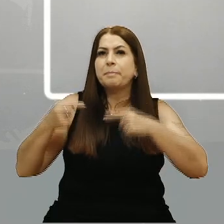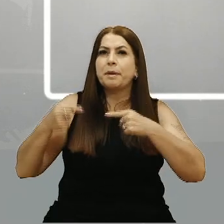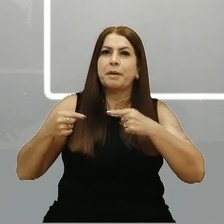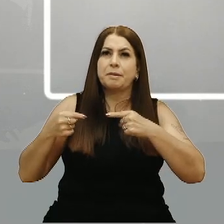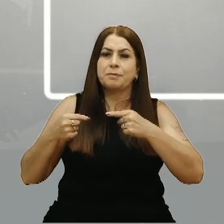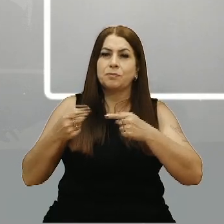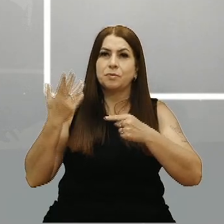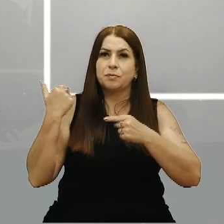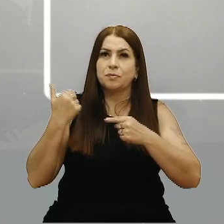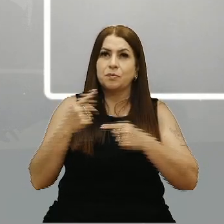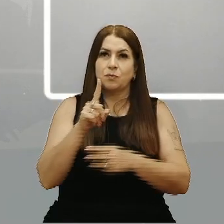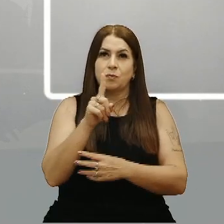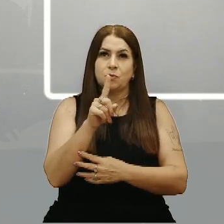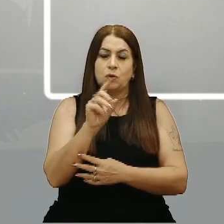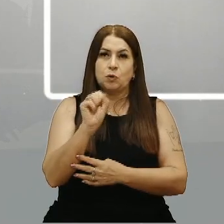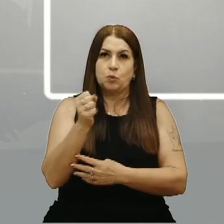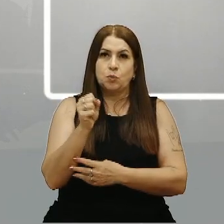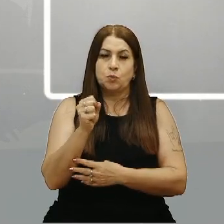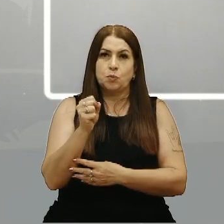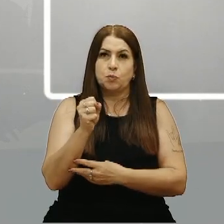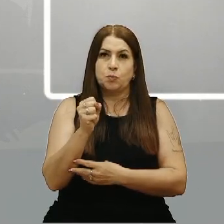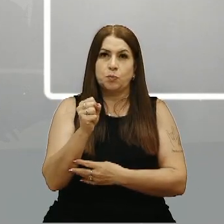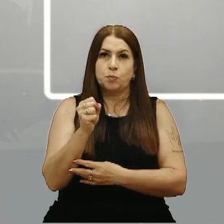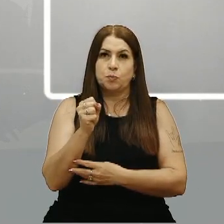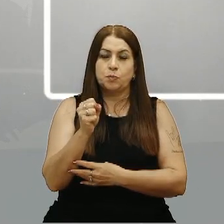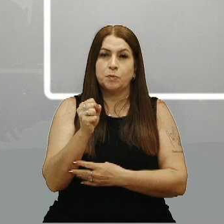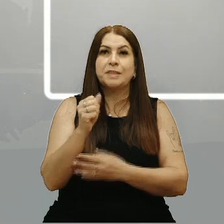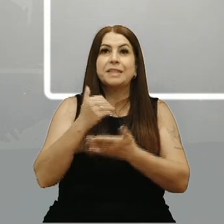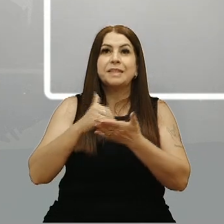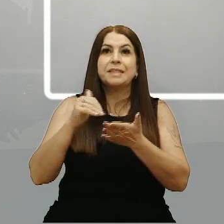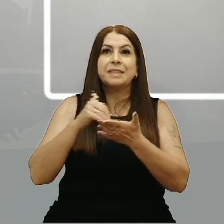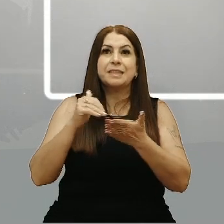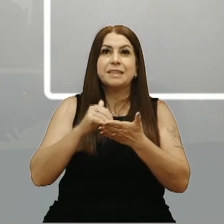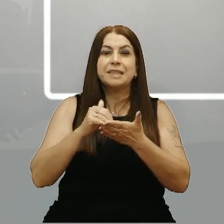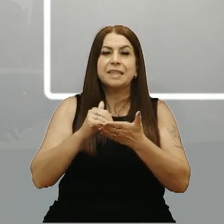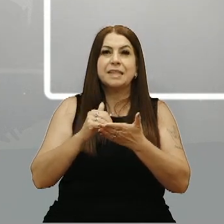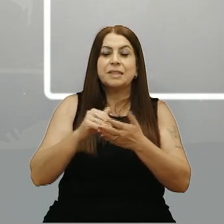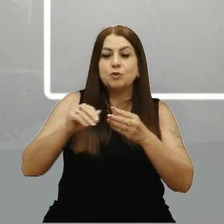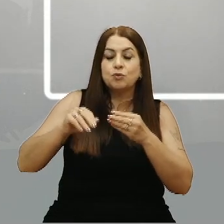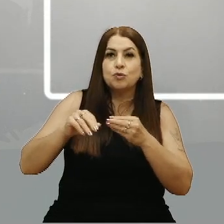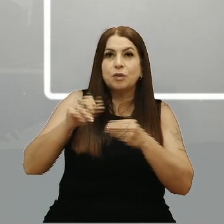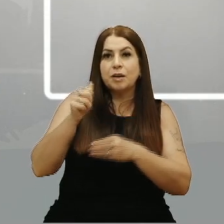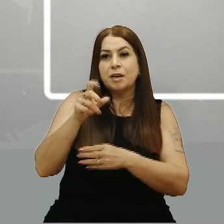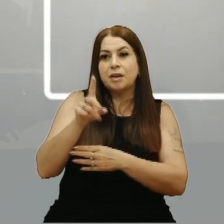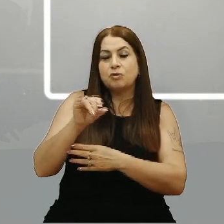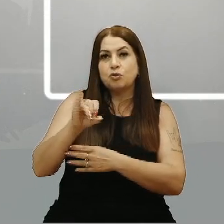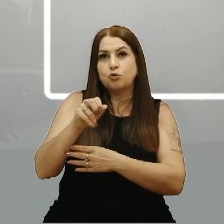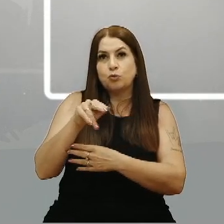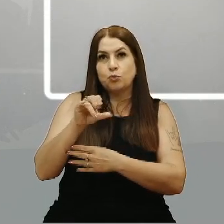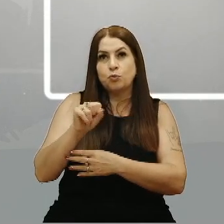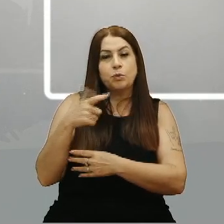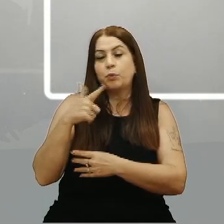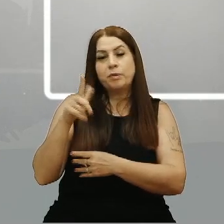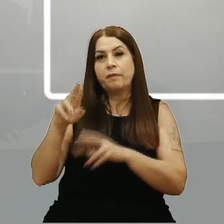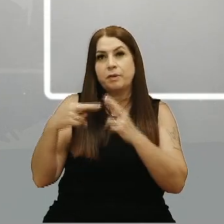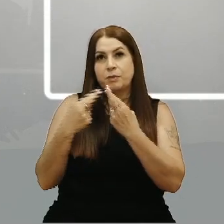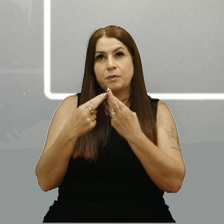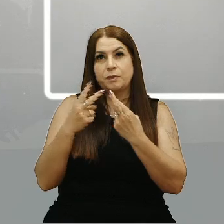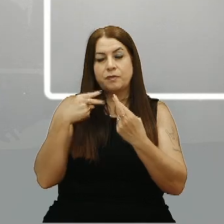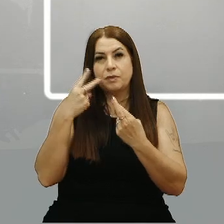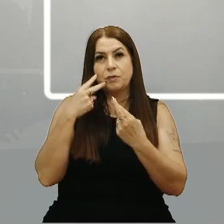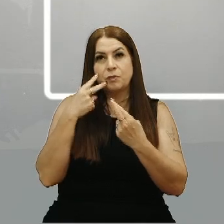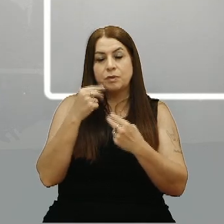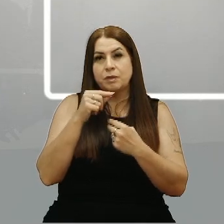discussão daqueles 18 secretários adjuntos. Eu não estava nessa reunião que o vereador